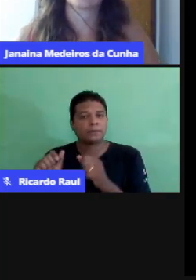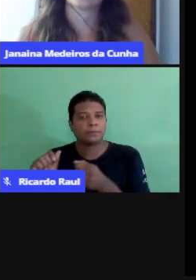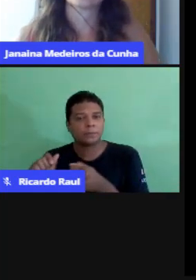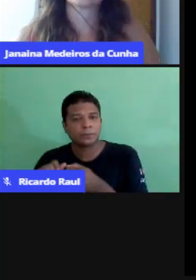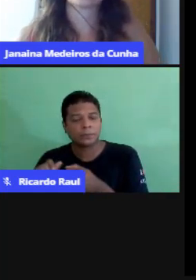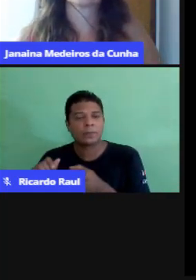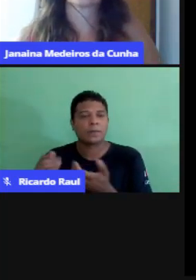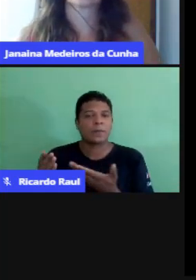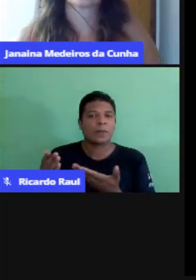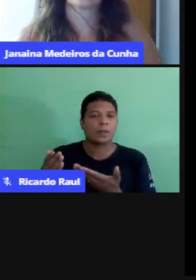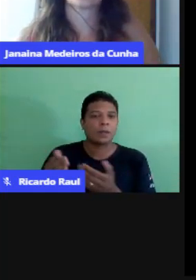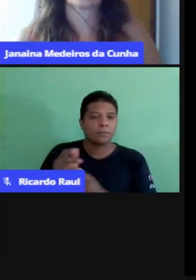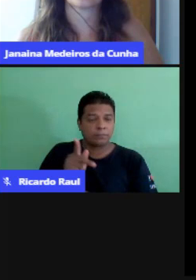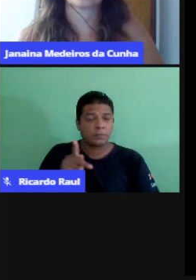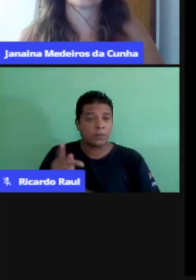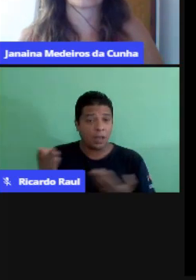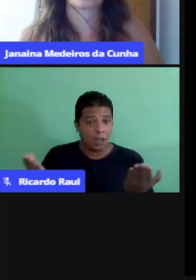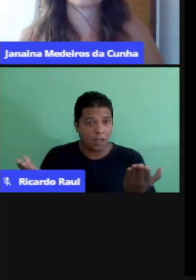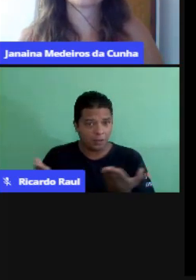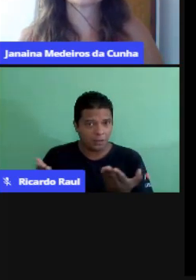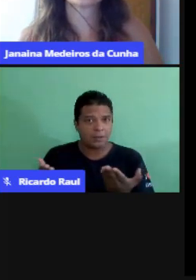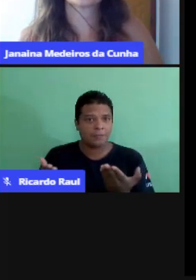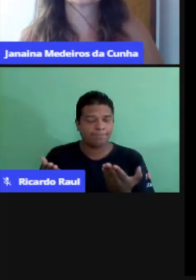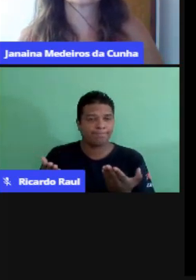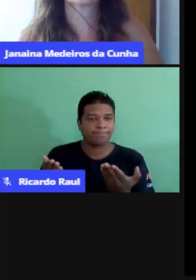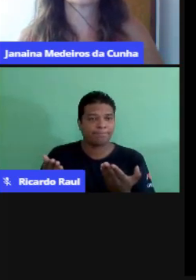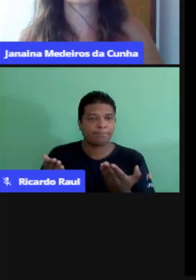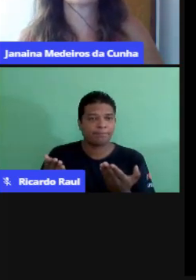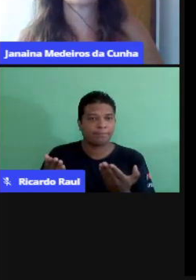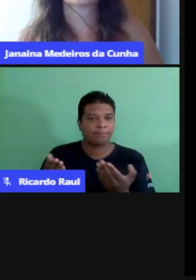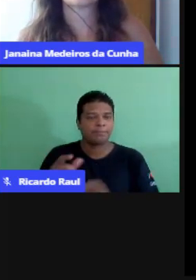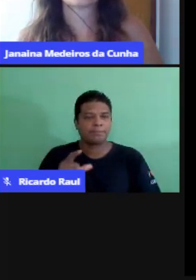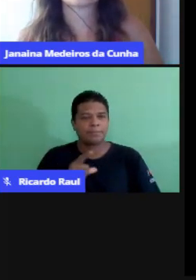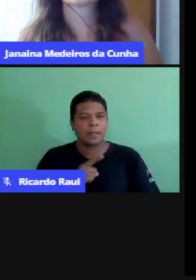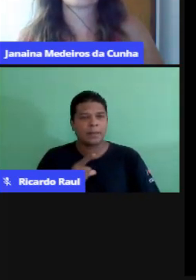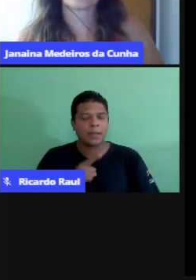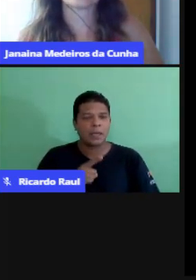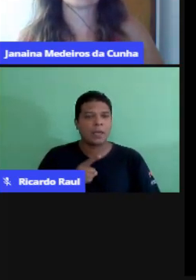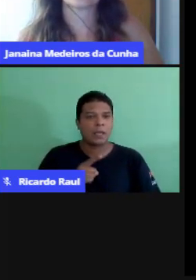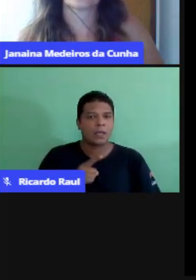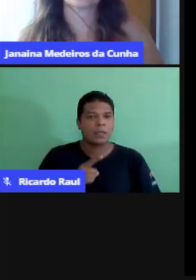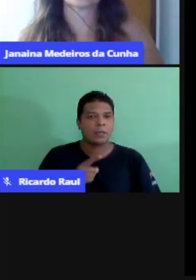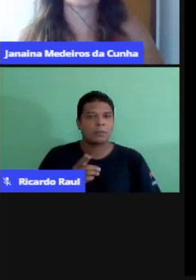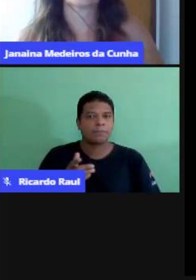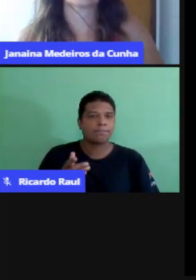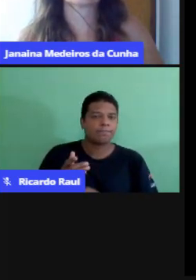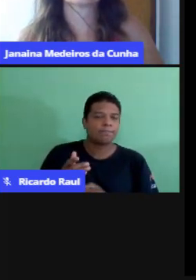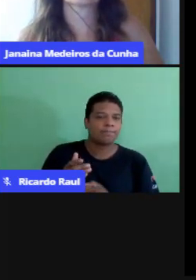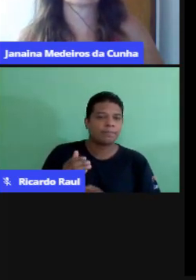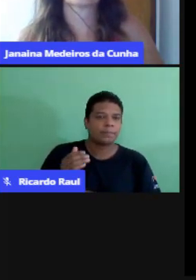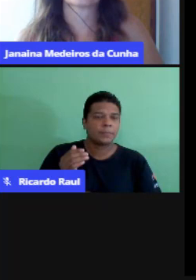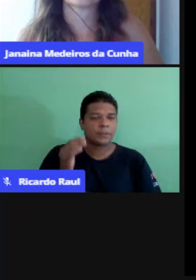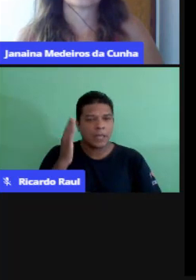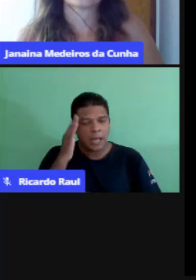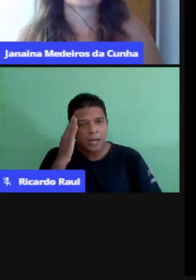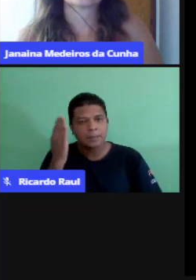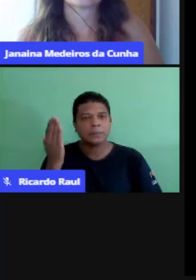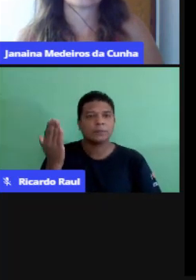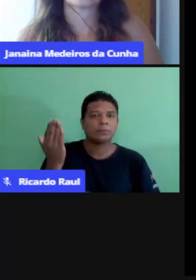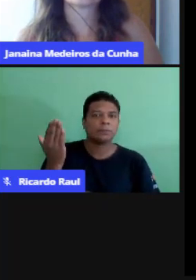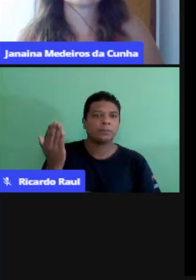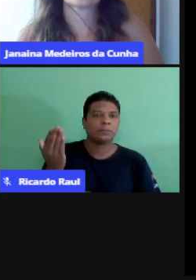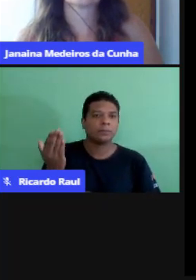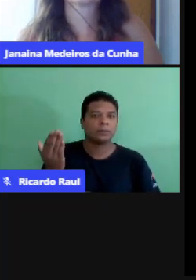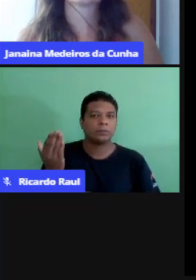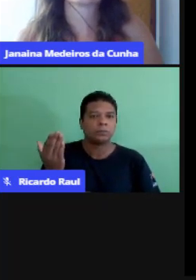né? Esse professor agora, o professor ele já tem essa prática, né? Ele já tem